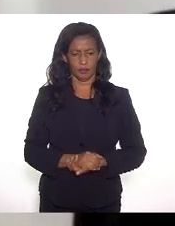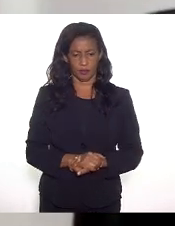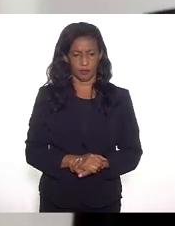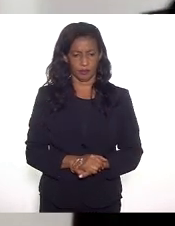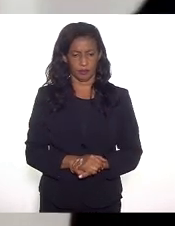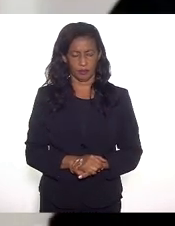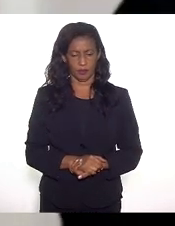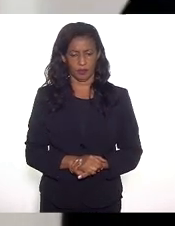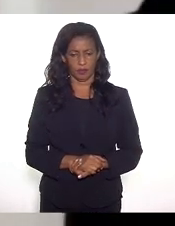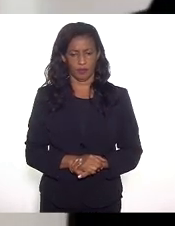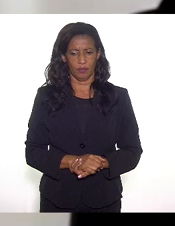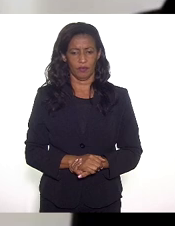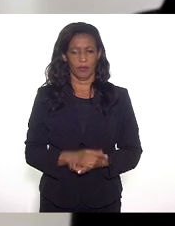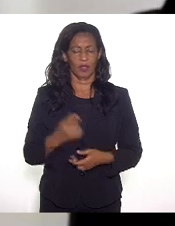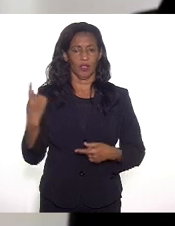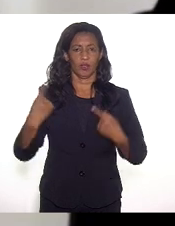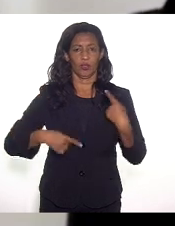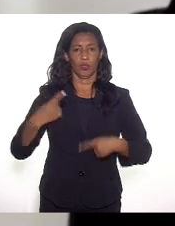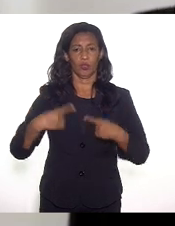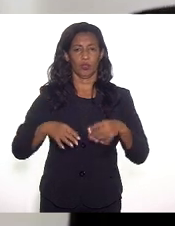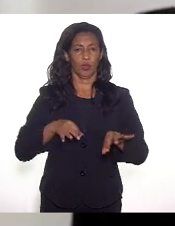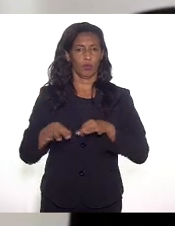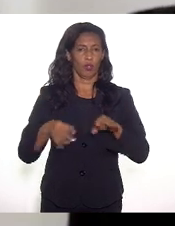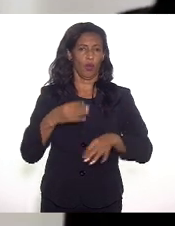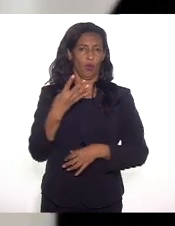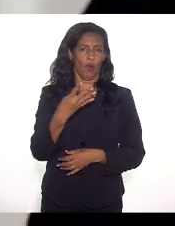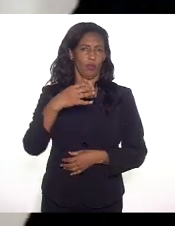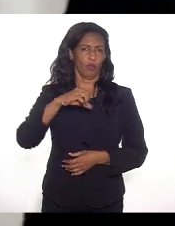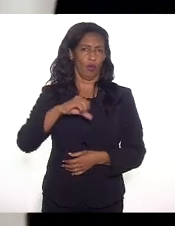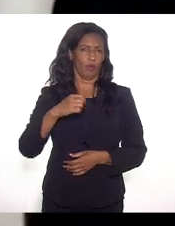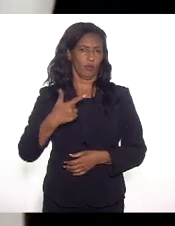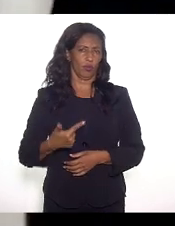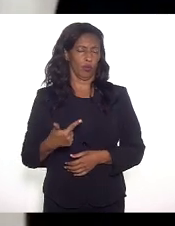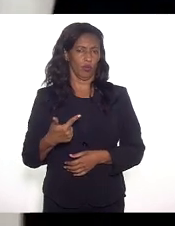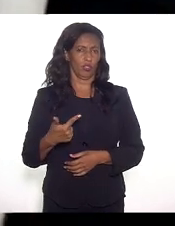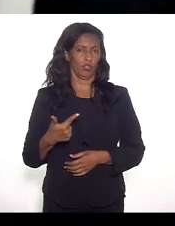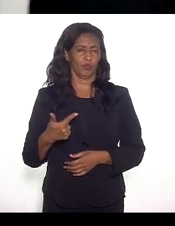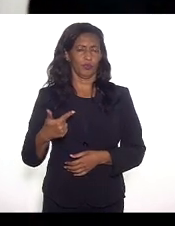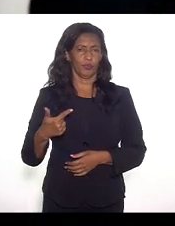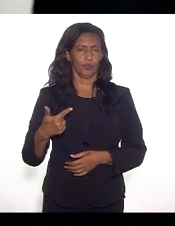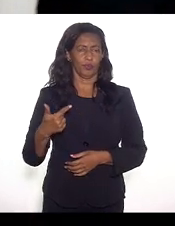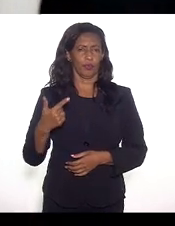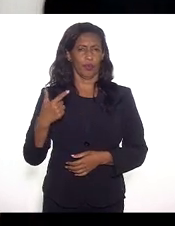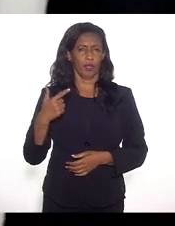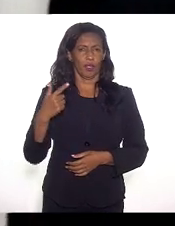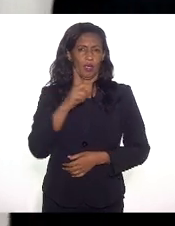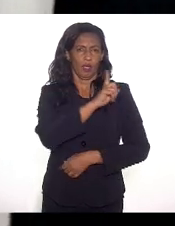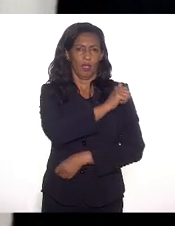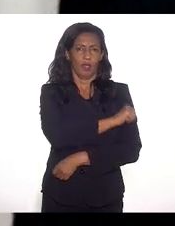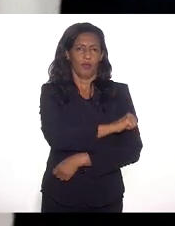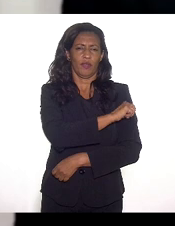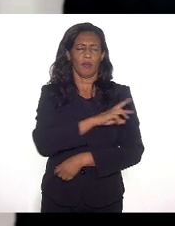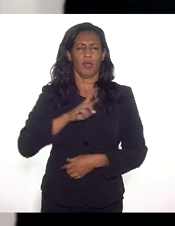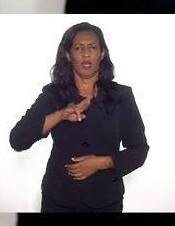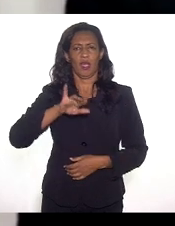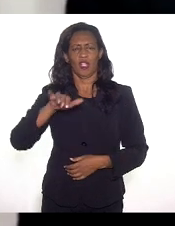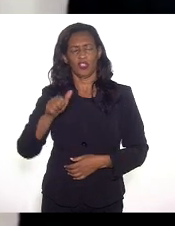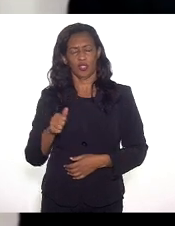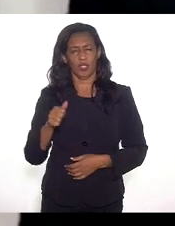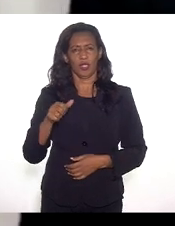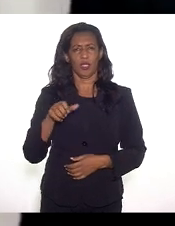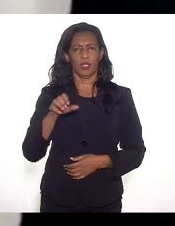Em tramitação ordinária, discussão única, projeto de resolução 492 de 21, de autoria dos deputados Enfermeira Regiane, Flávio Serafini e Dionísio